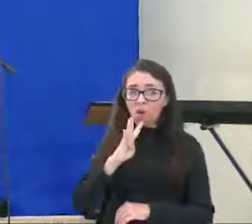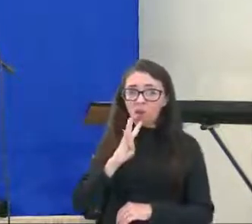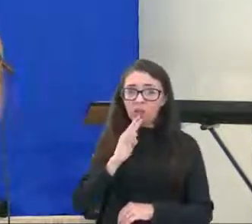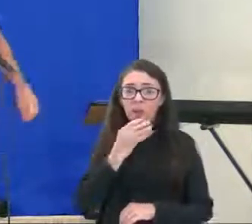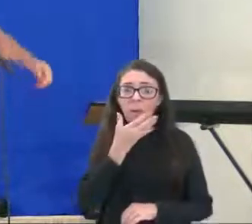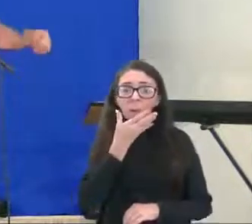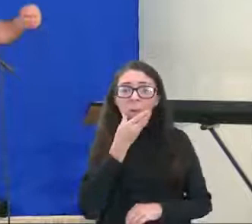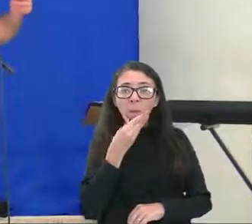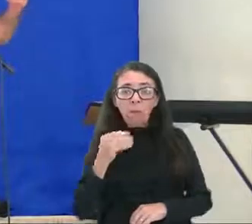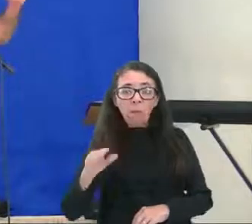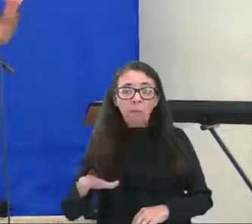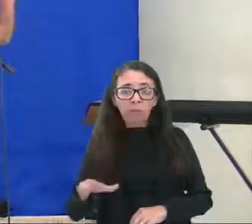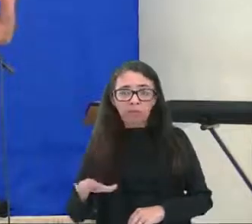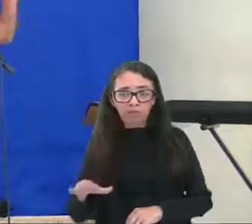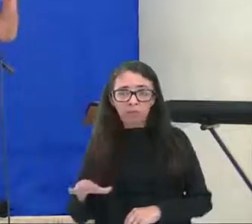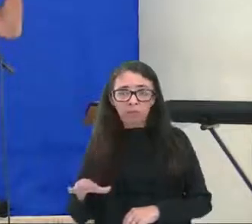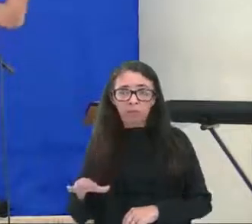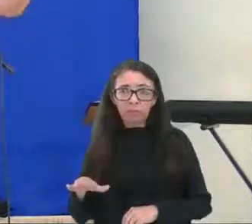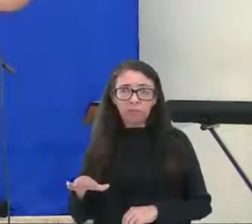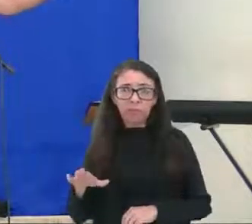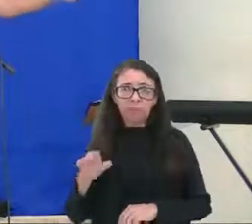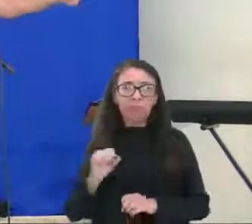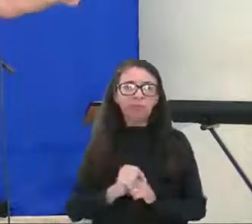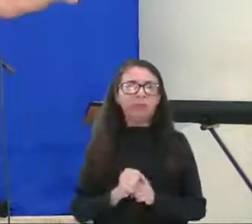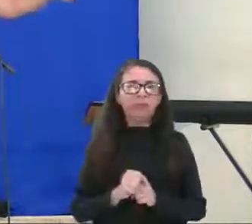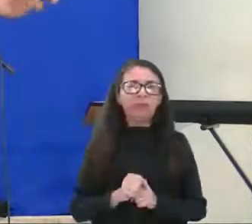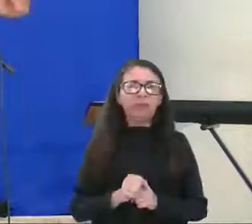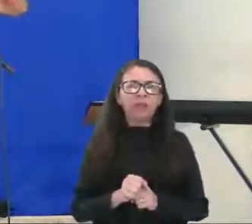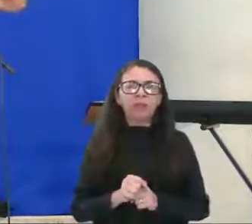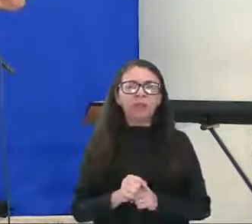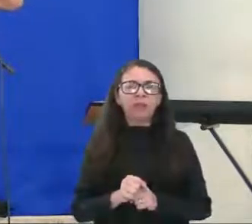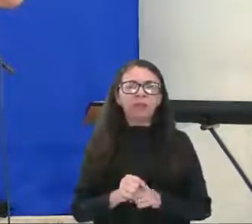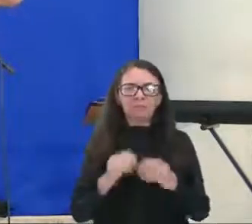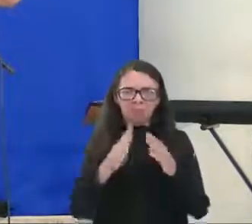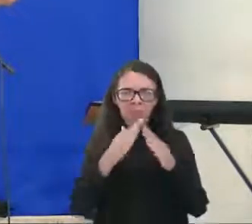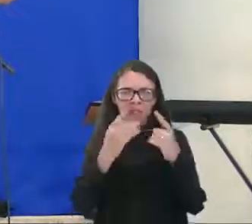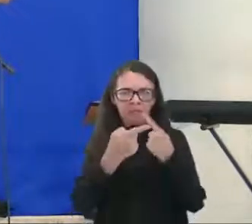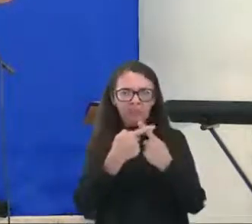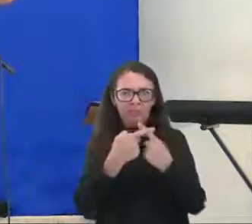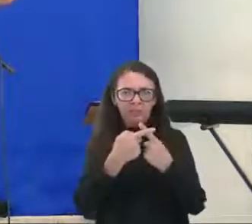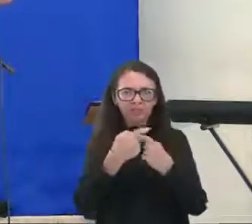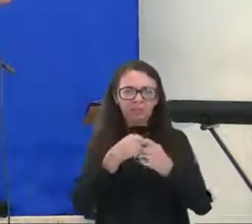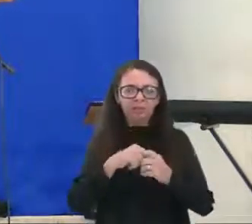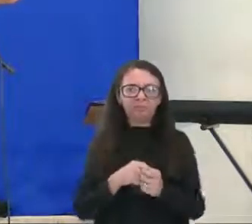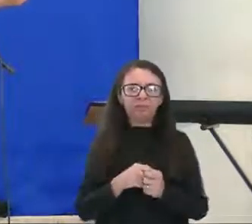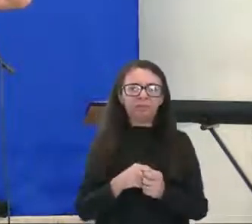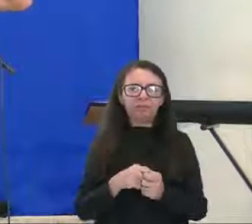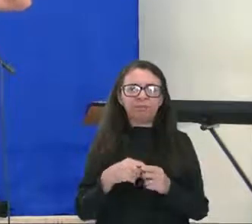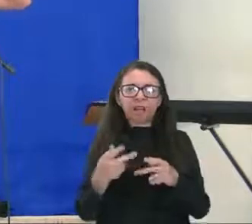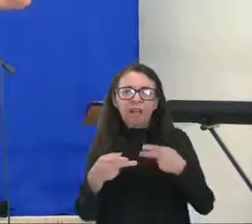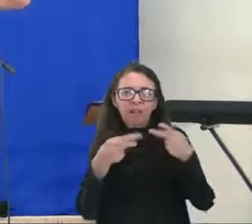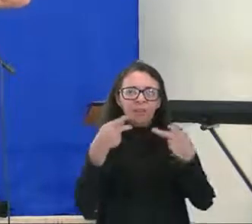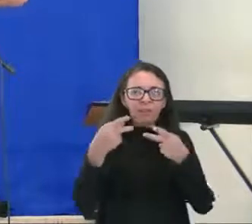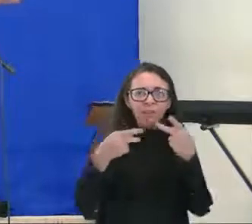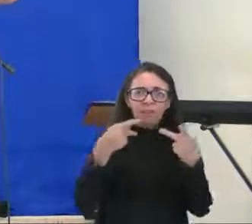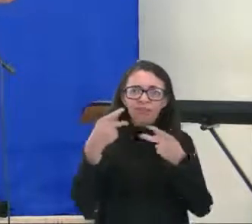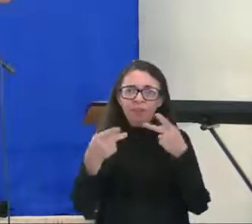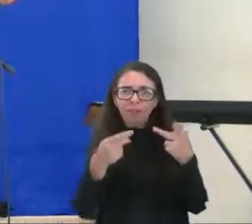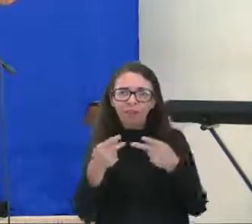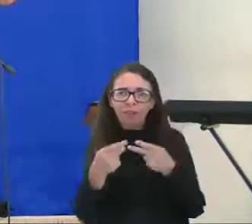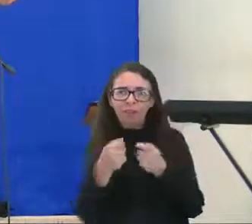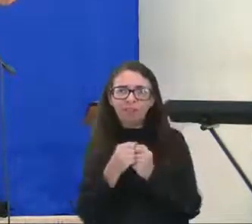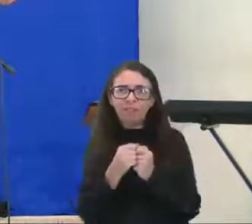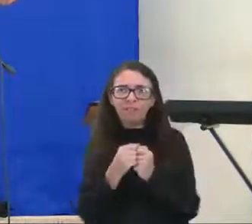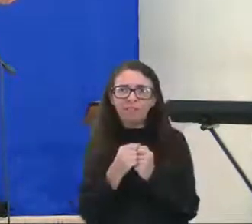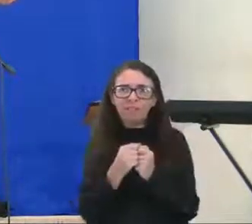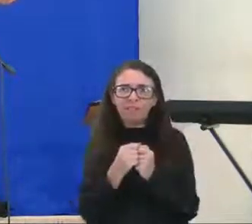Então, nós estamos falando de alguém, ainda estamos falando de um caso ainda pior, né? Que a pessoa nem tem o dom e acha e simulava que